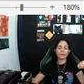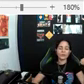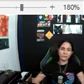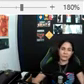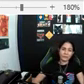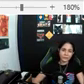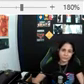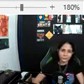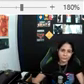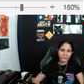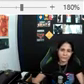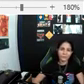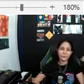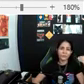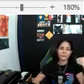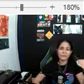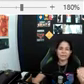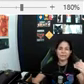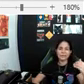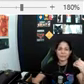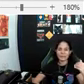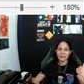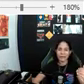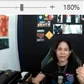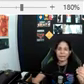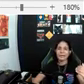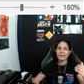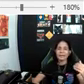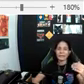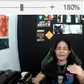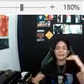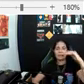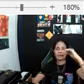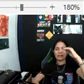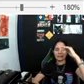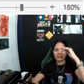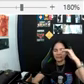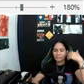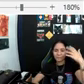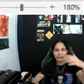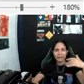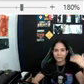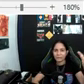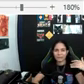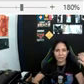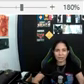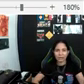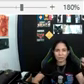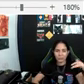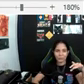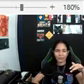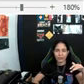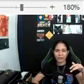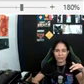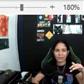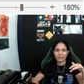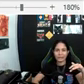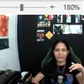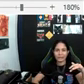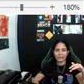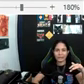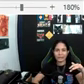eu calculando isso, eu vou conseguir identificar que, independente de ser menino ou